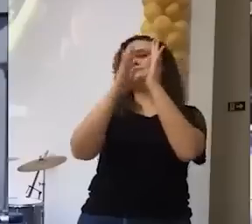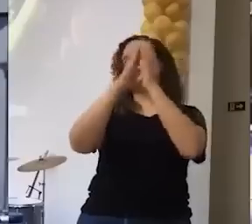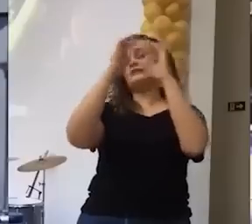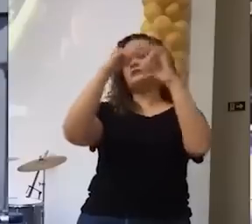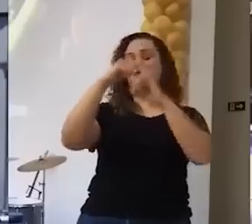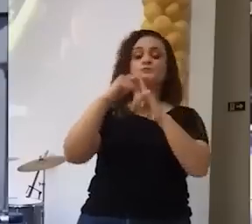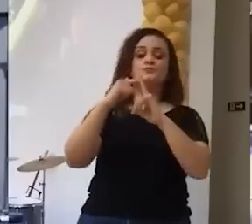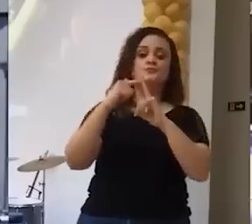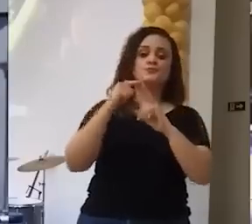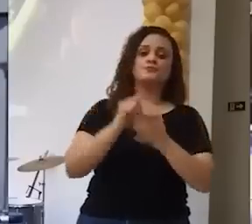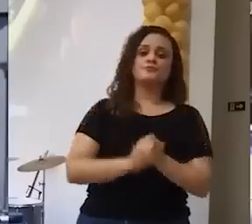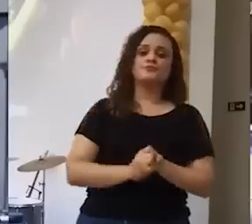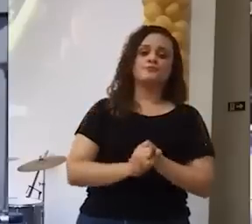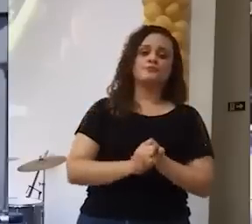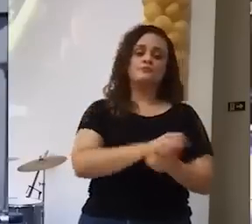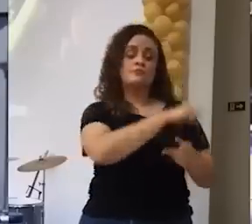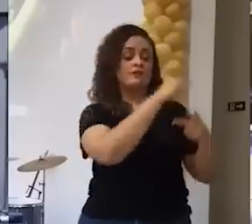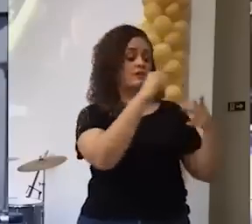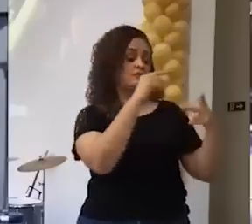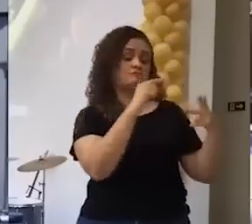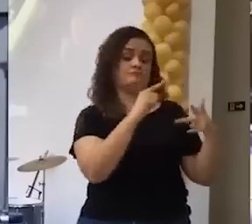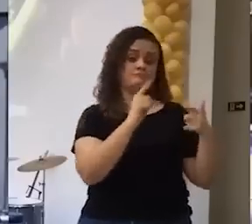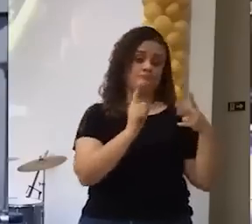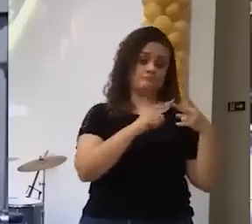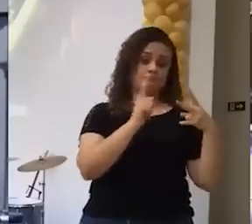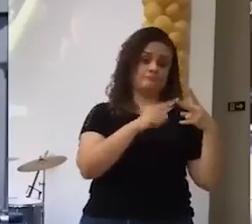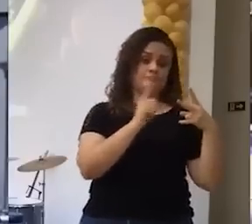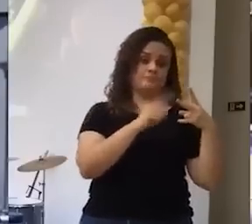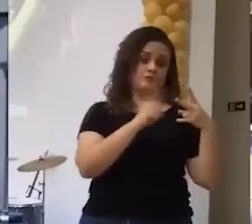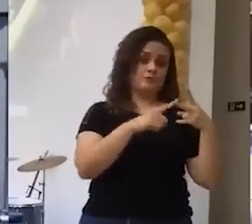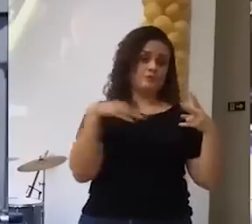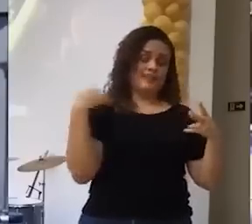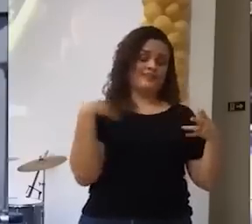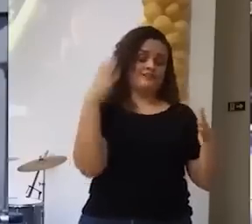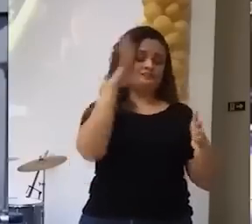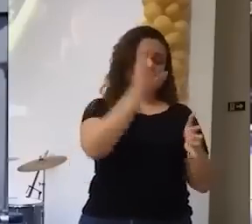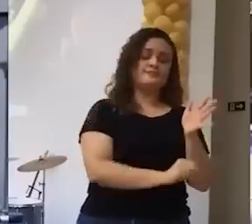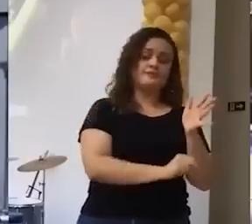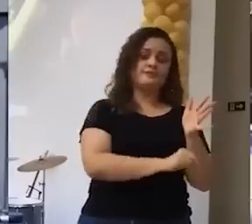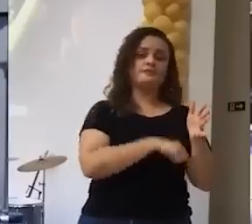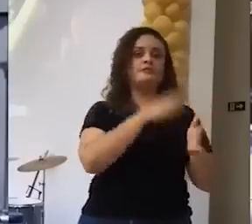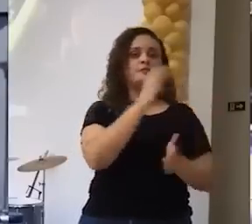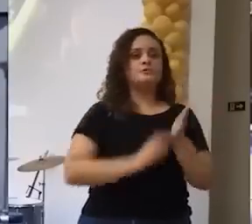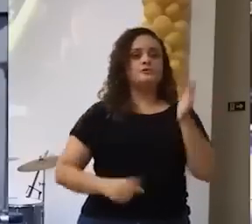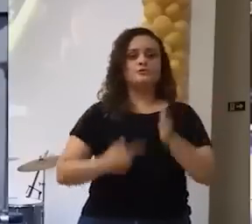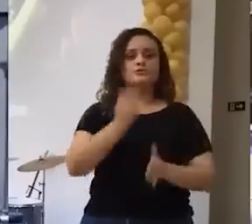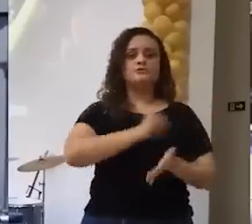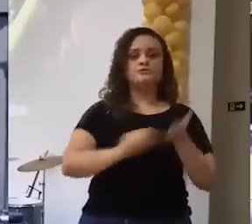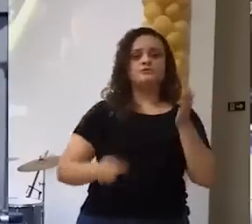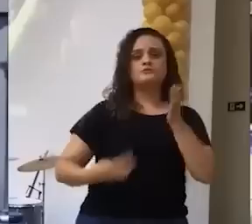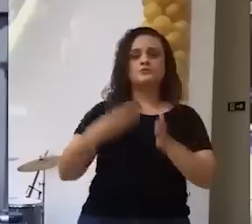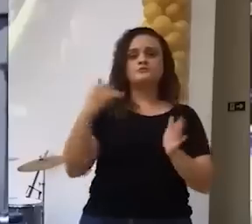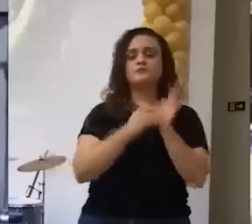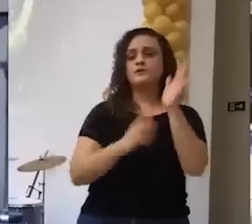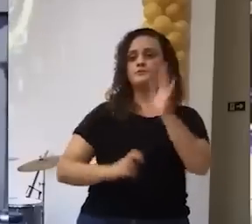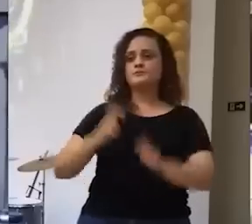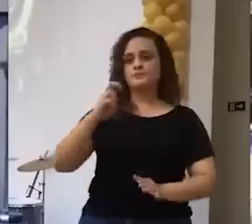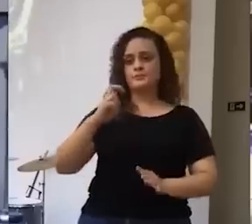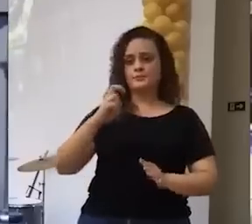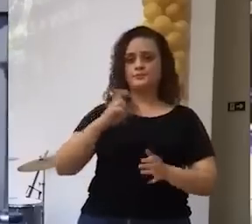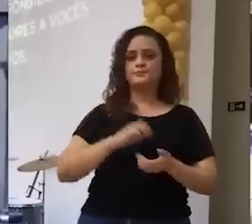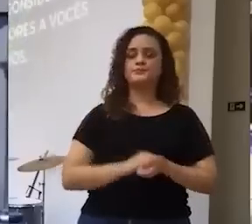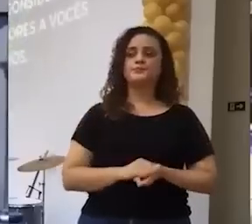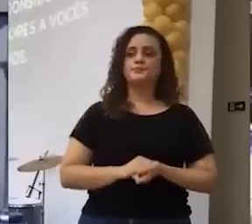O segundo ladrão da alegria está aí no capítulo 2, versos 3 a 5, confiram comigo.